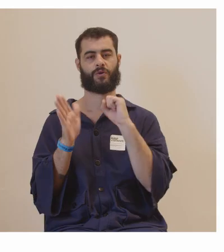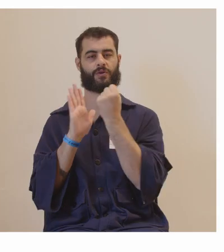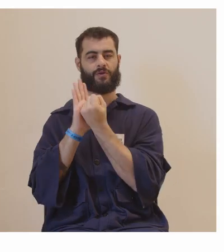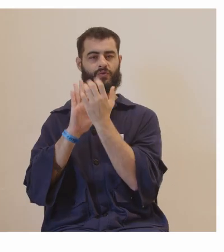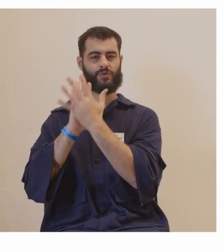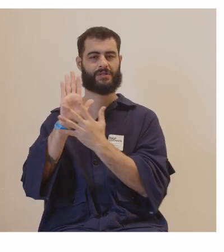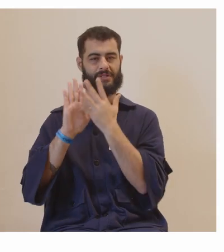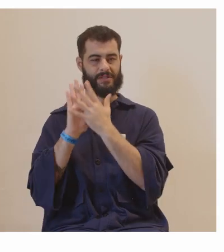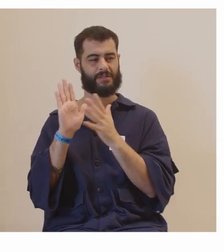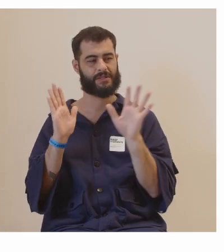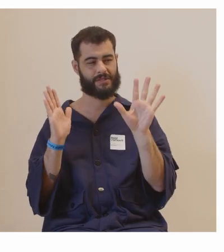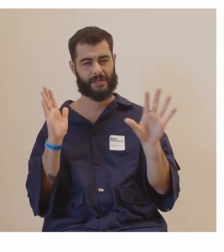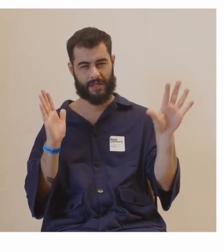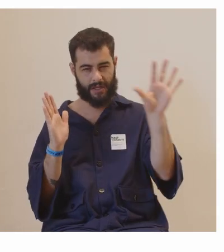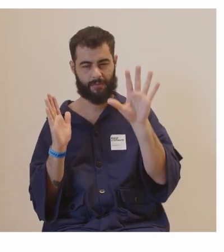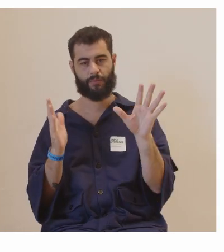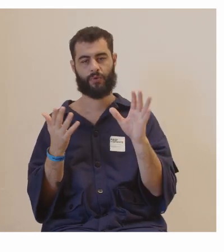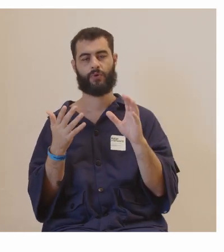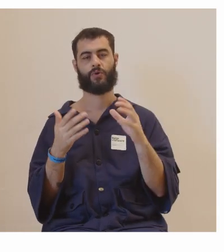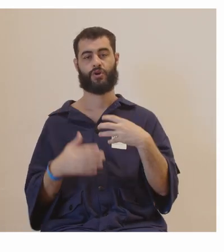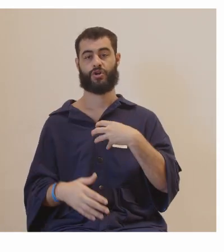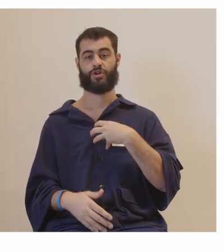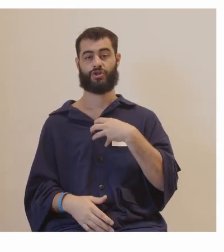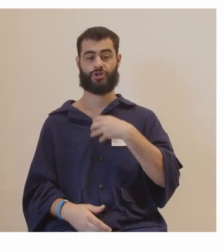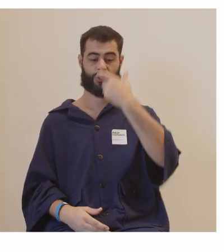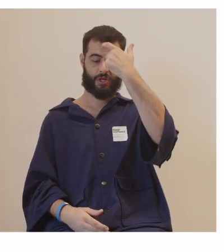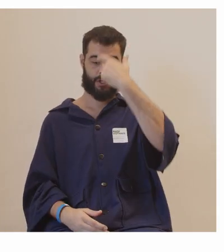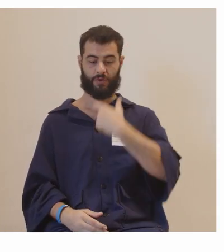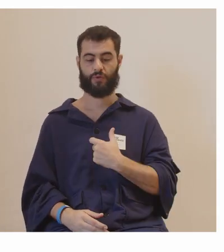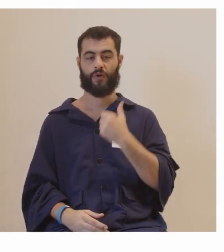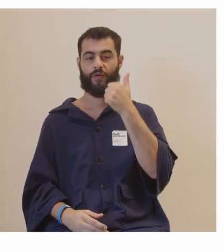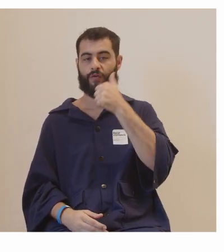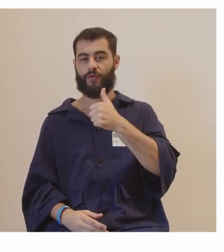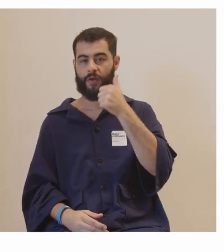pelo tratamento, né, da figura feminina,